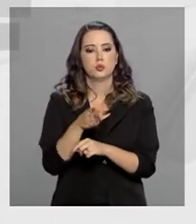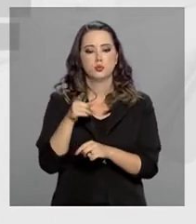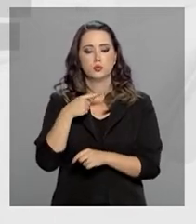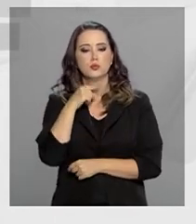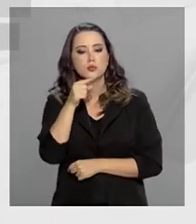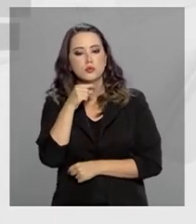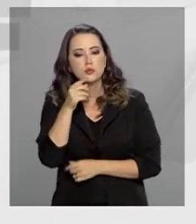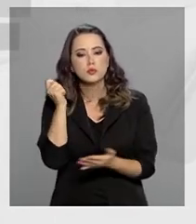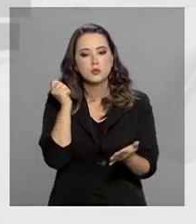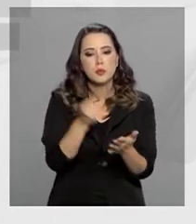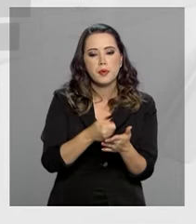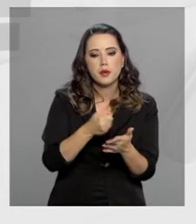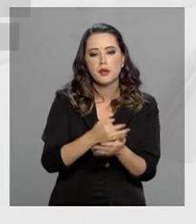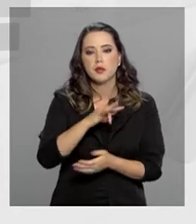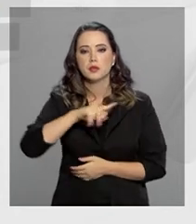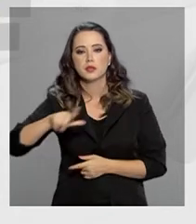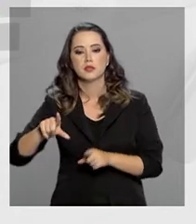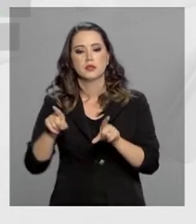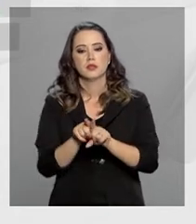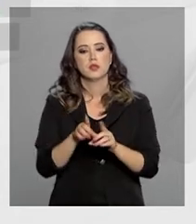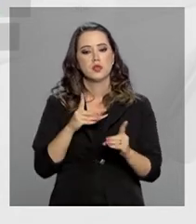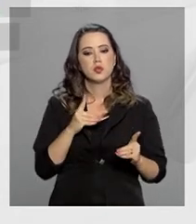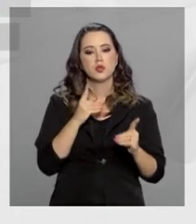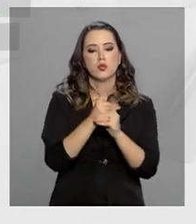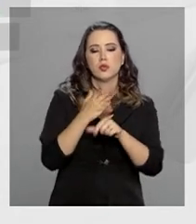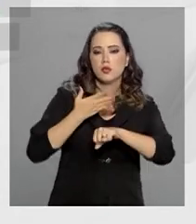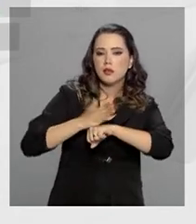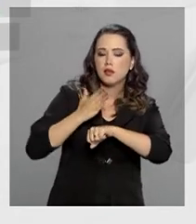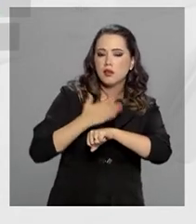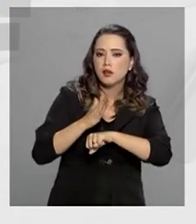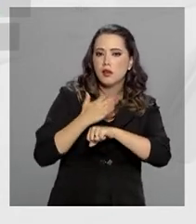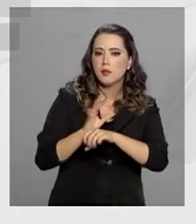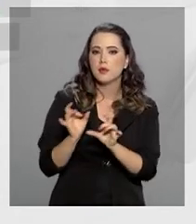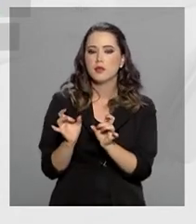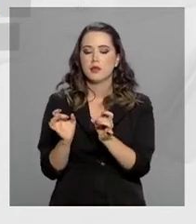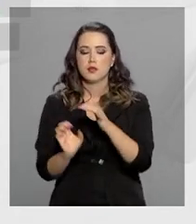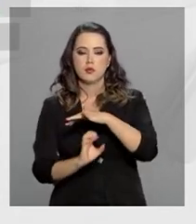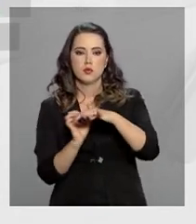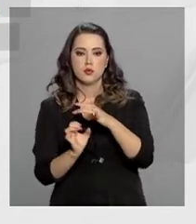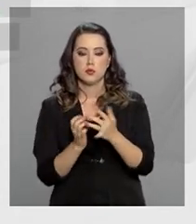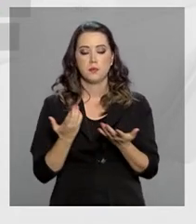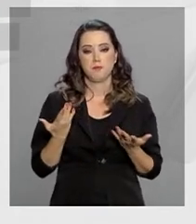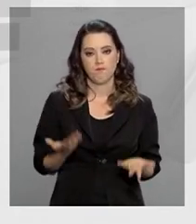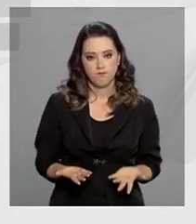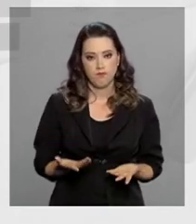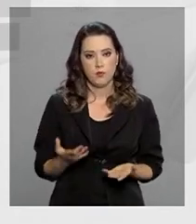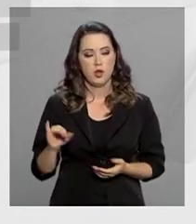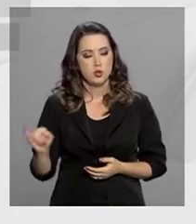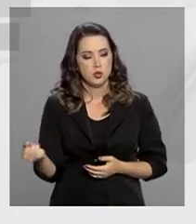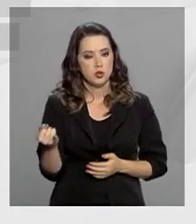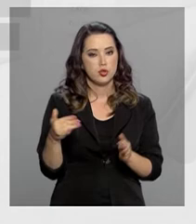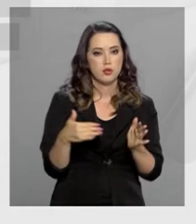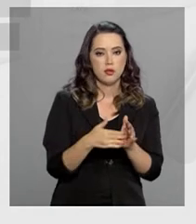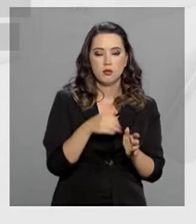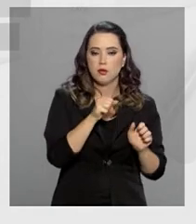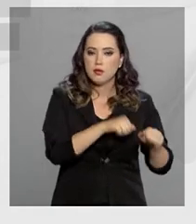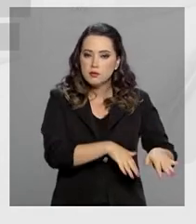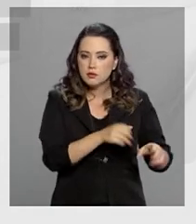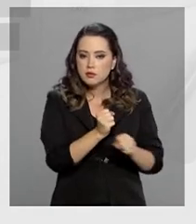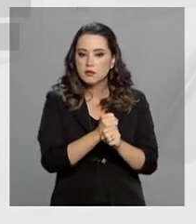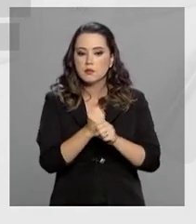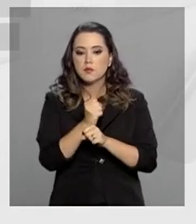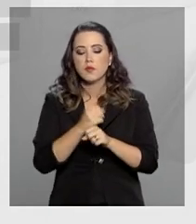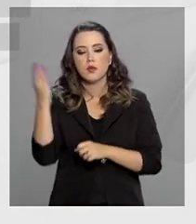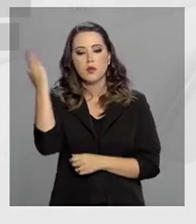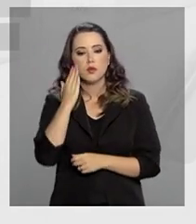fazer pagamentos fiscais e encontrar capacitações para incrementar os negócios de janeiro a setembro deste ano o